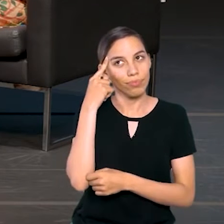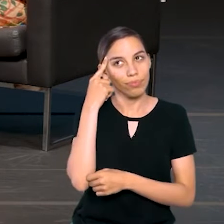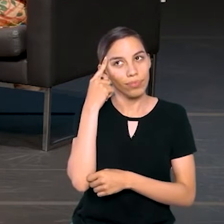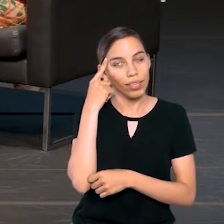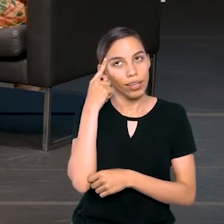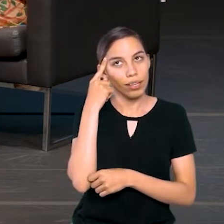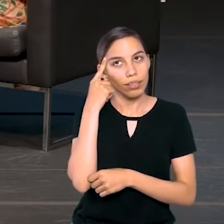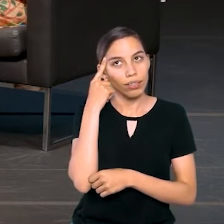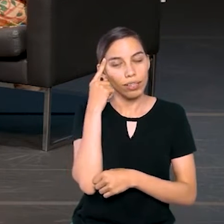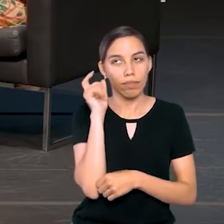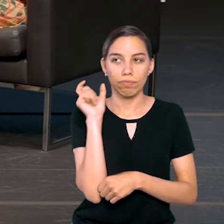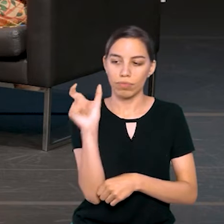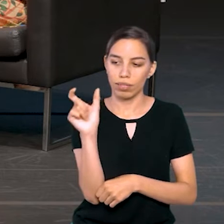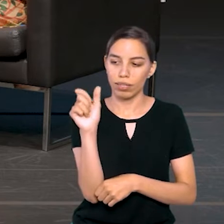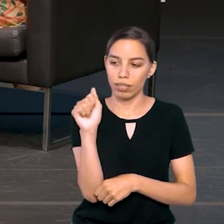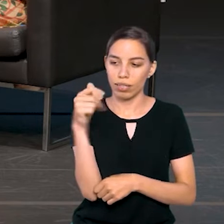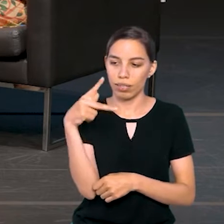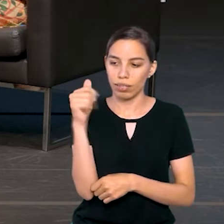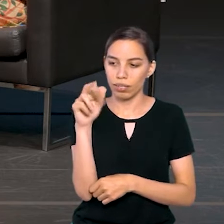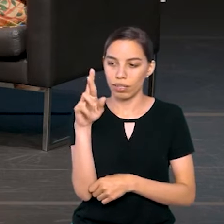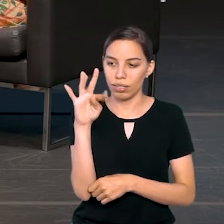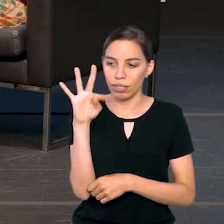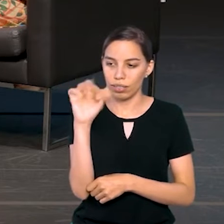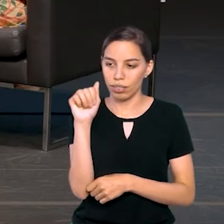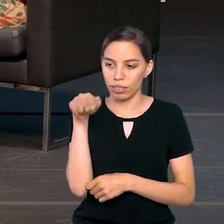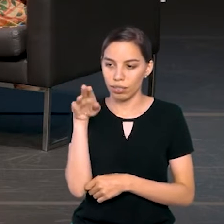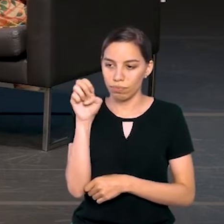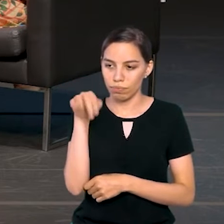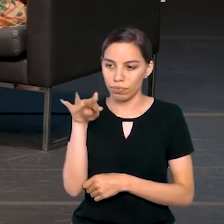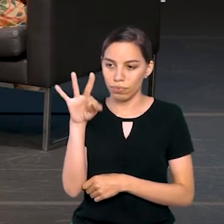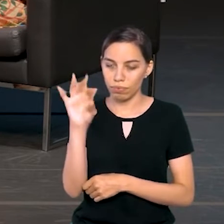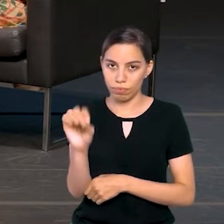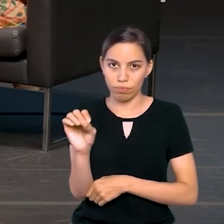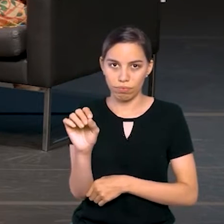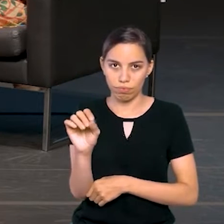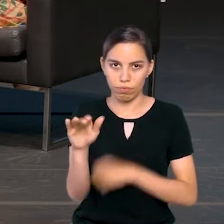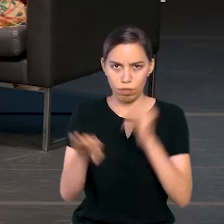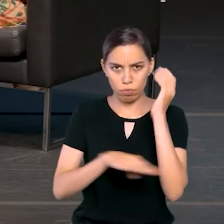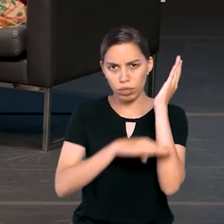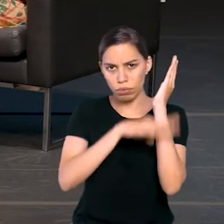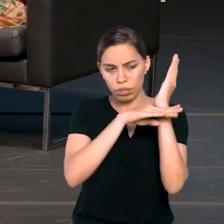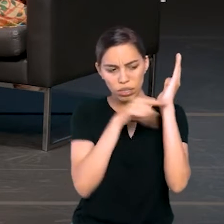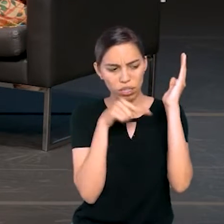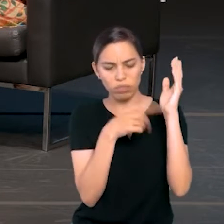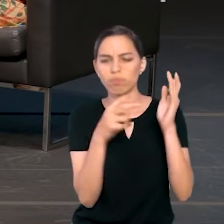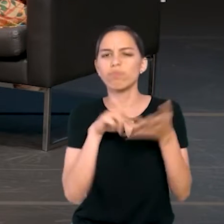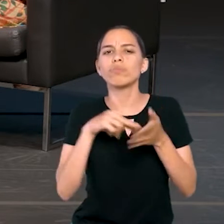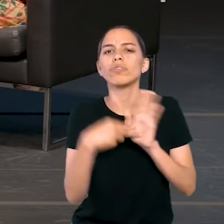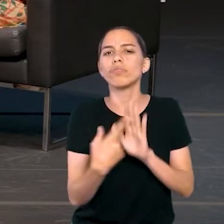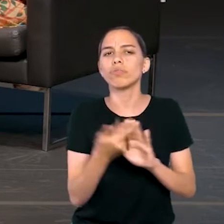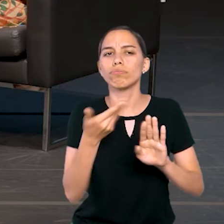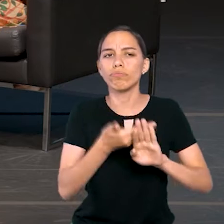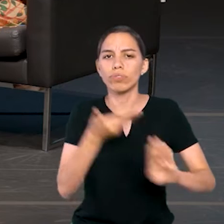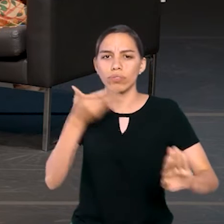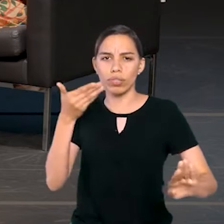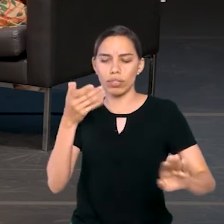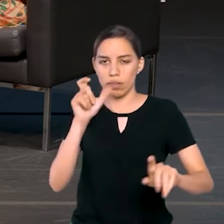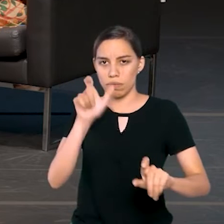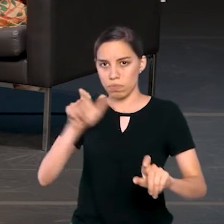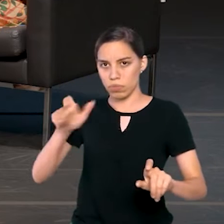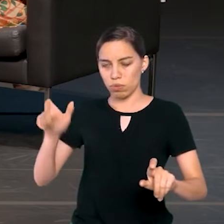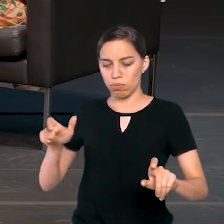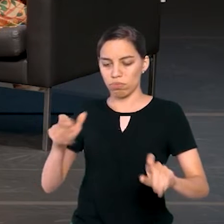palavra apartamento, né, que é de apartar mesmo, né, das pessoas estarem afastadas umas das